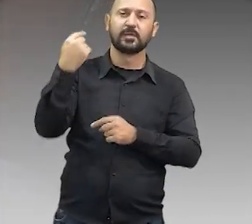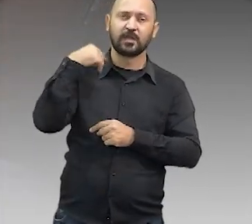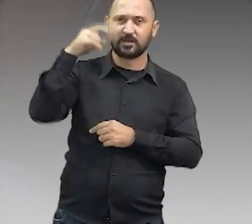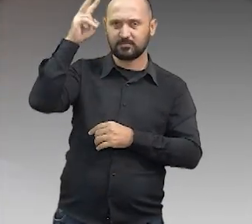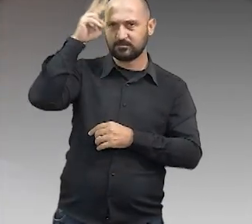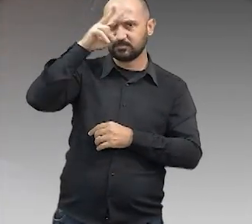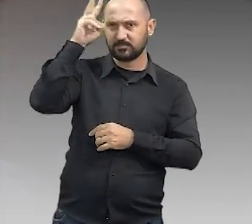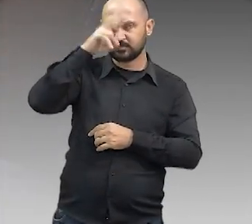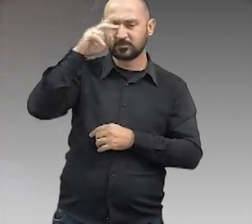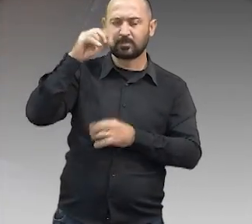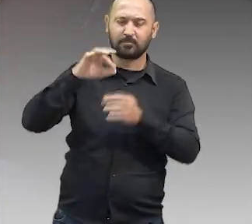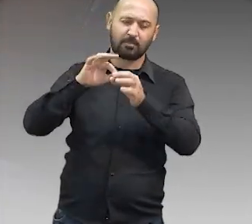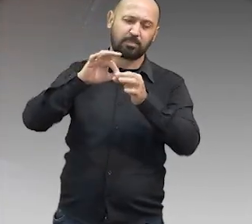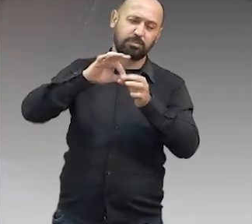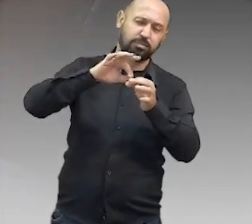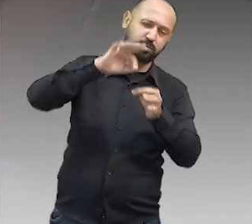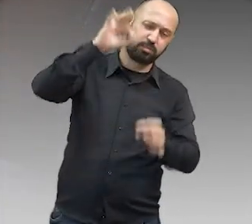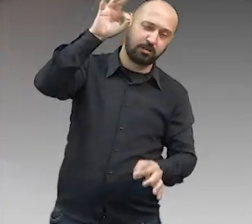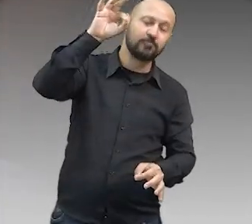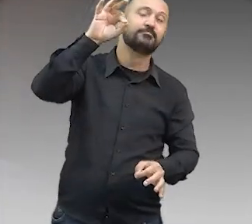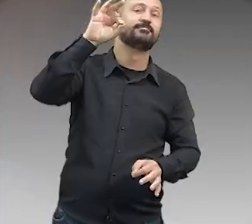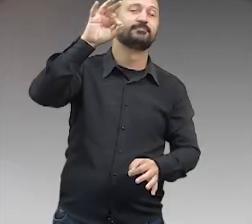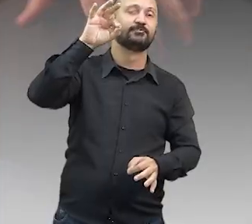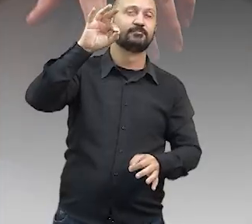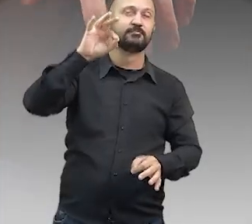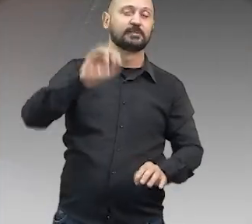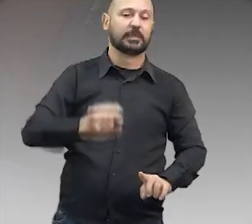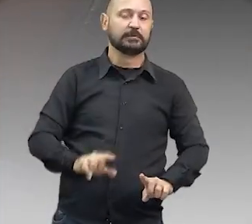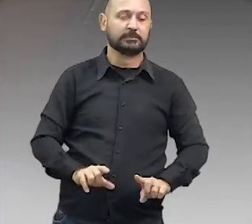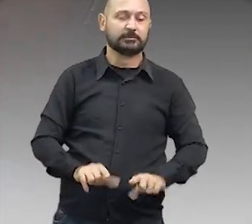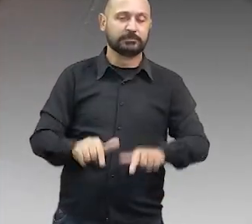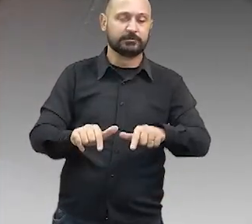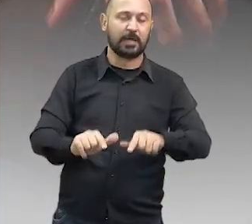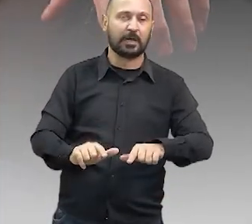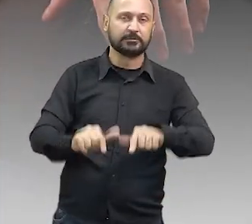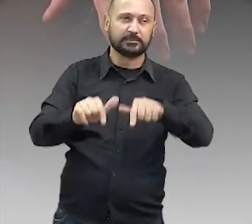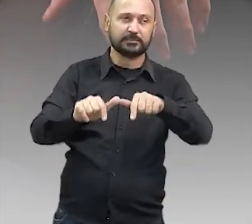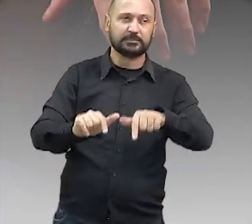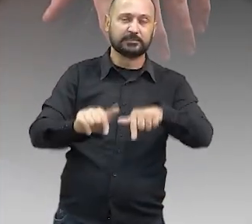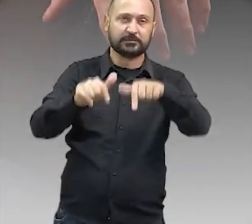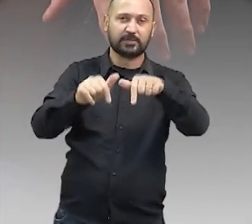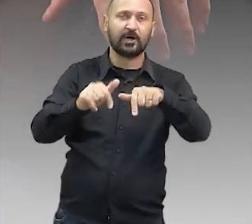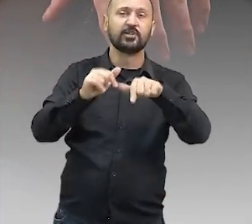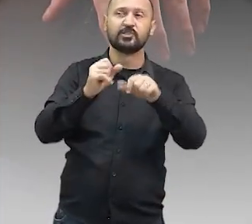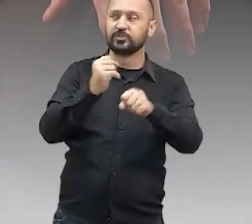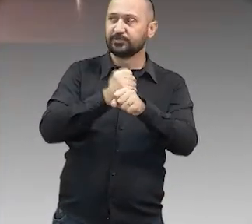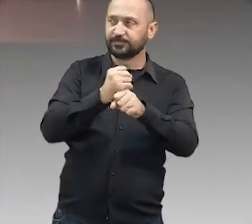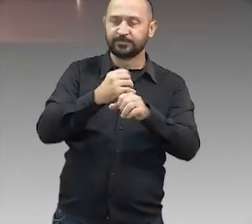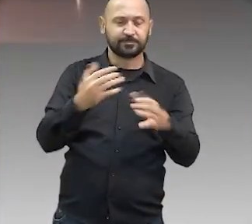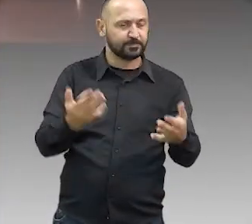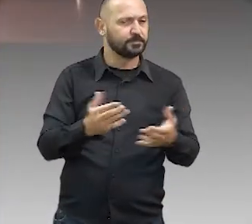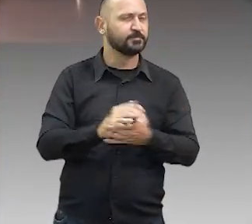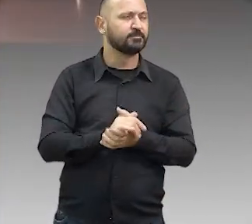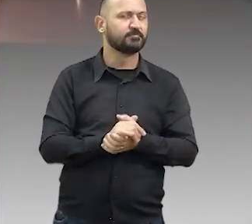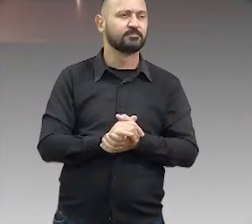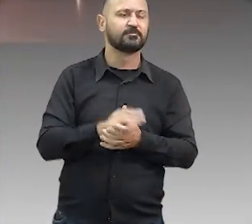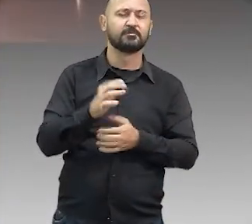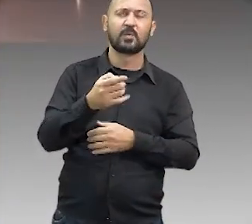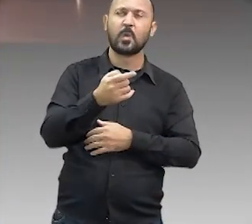é uma história comprida, né, longa, é uma luta que vinha há muitos anos, né,